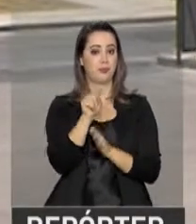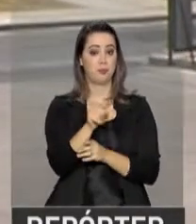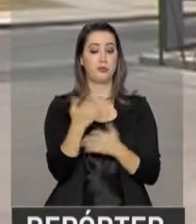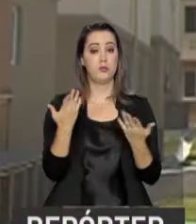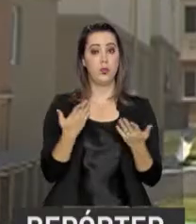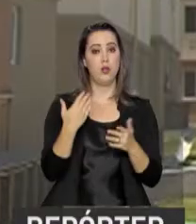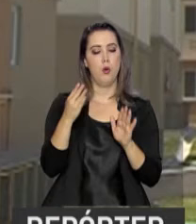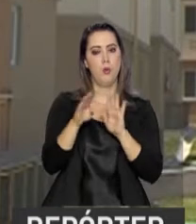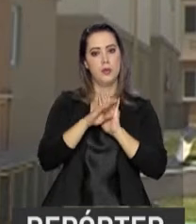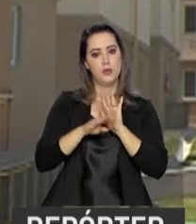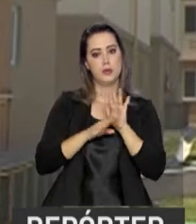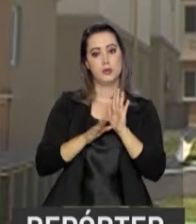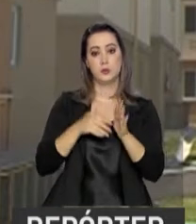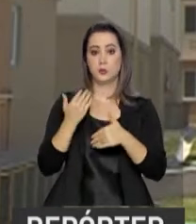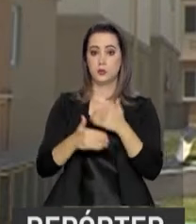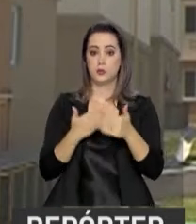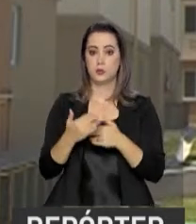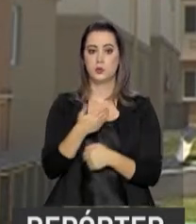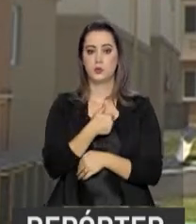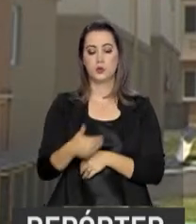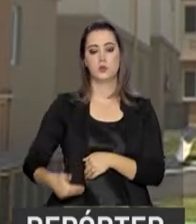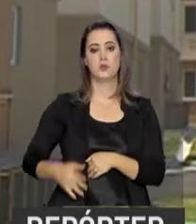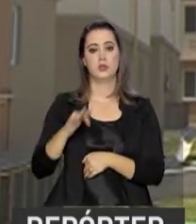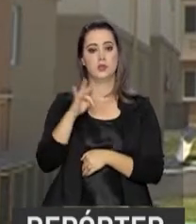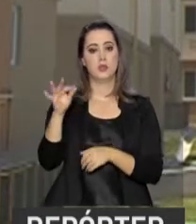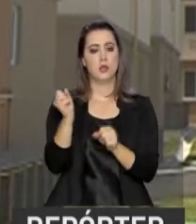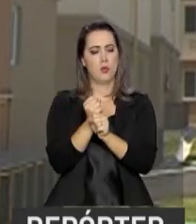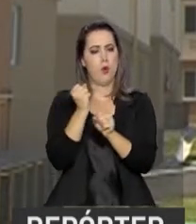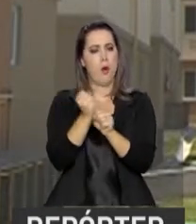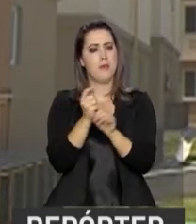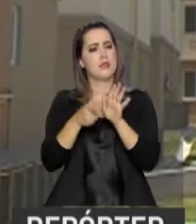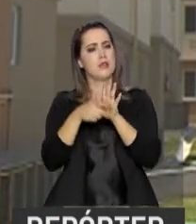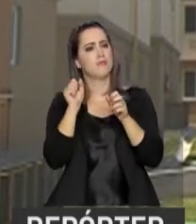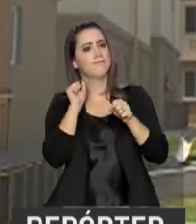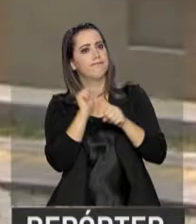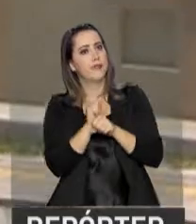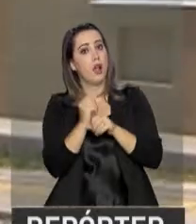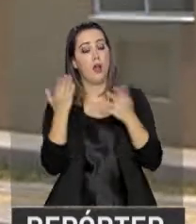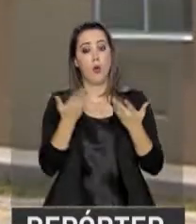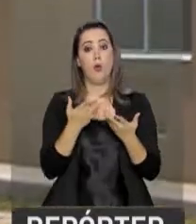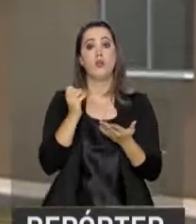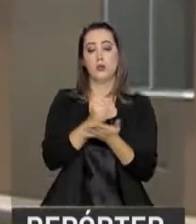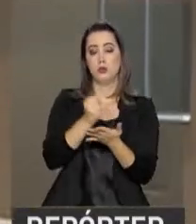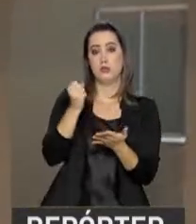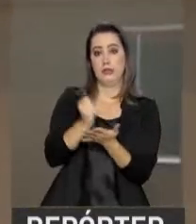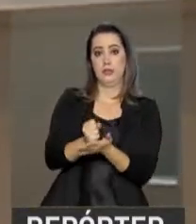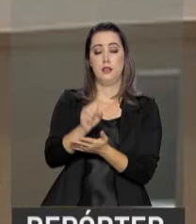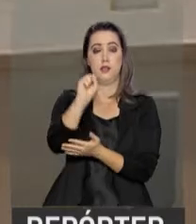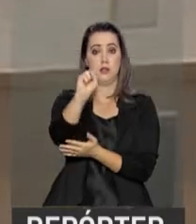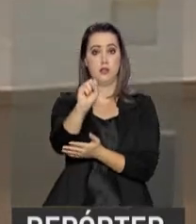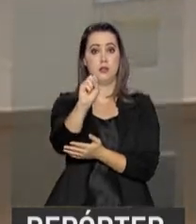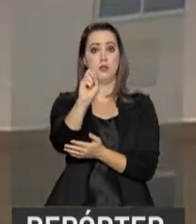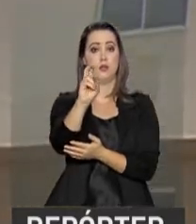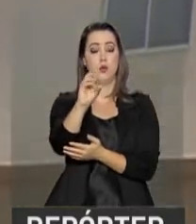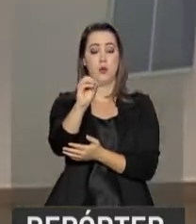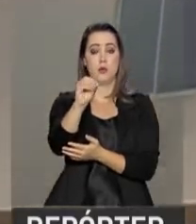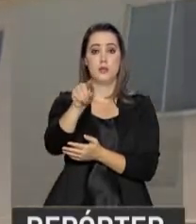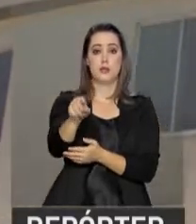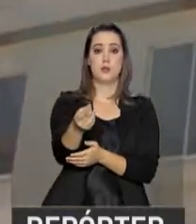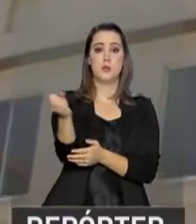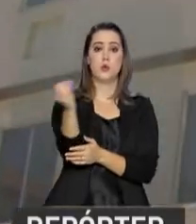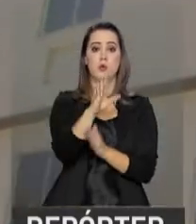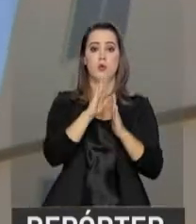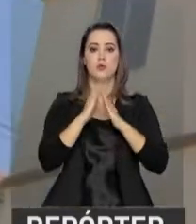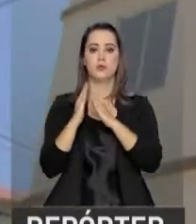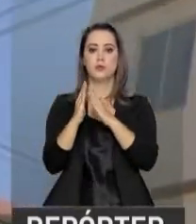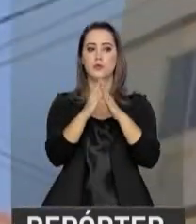Avançar, criado pelo governo federal para retomar e concluir obras paradas, serão contratadas 800 mil novas